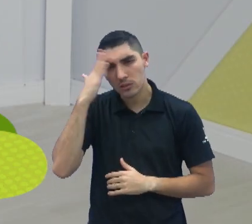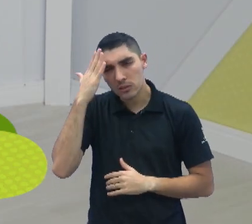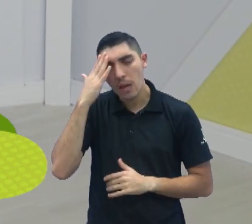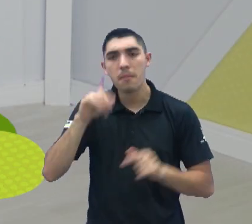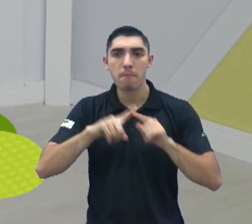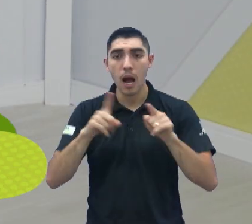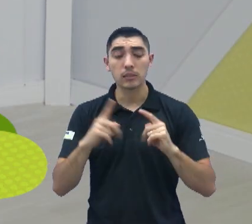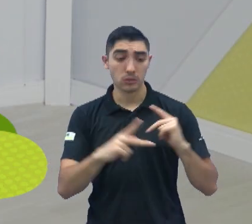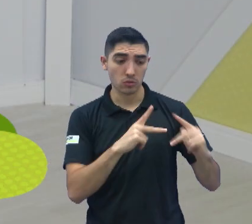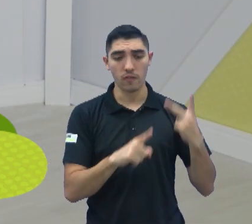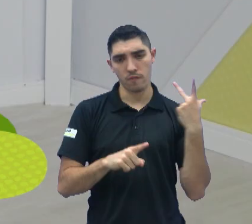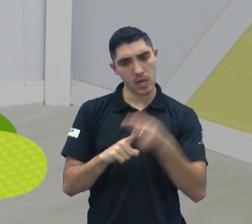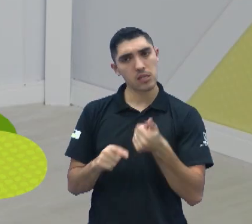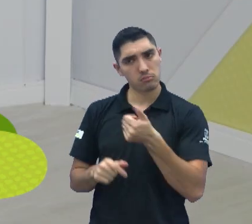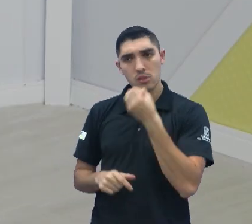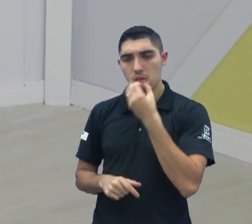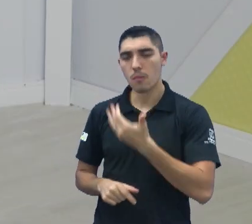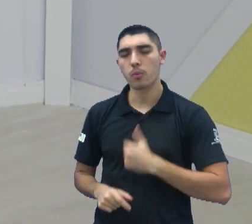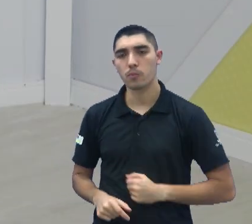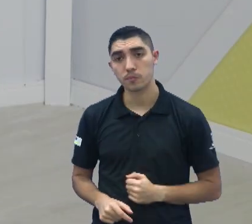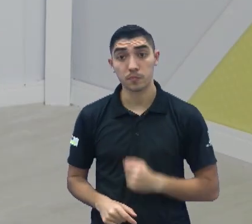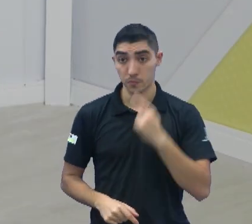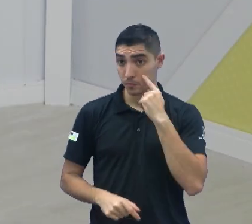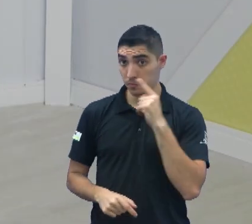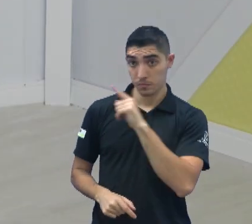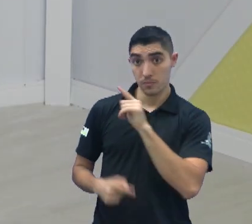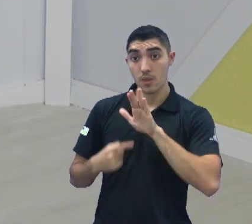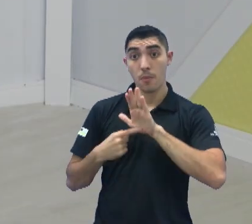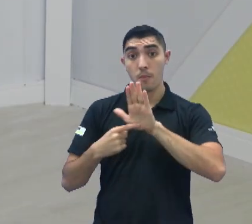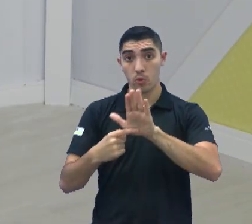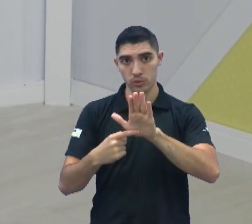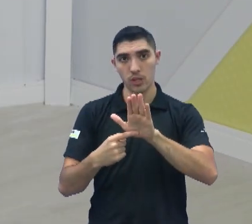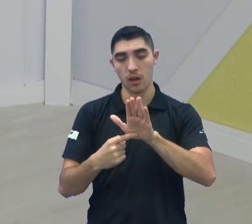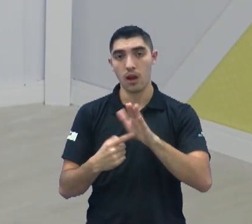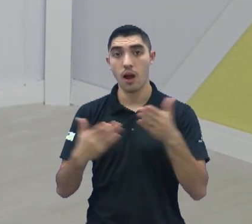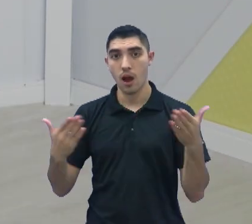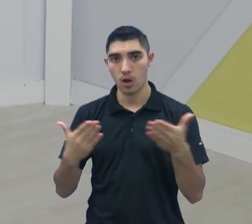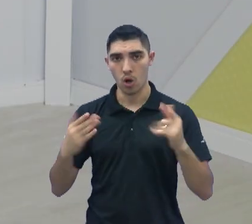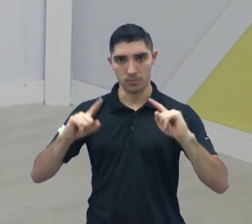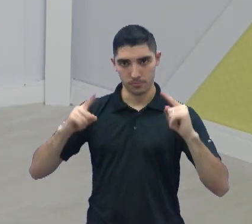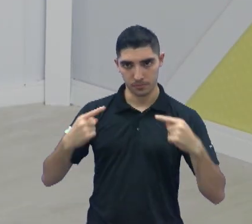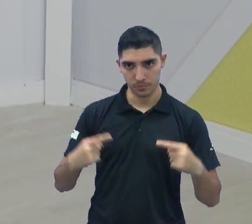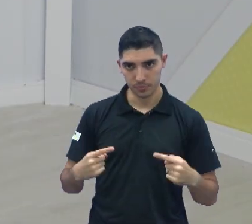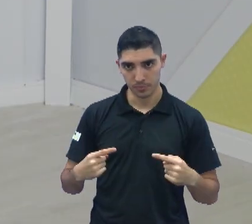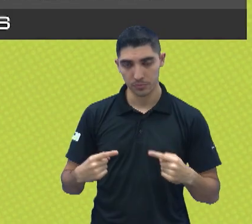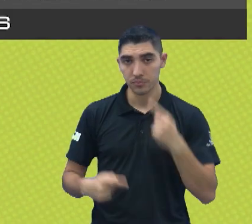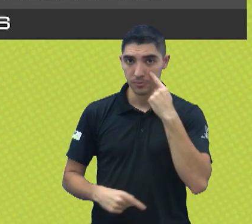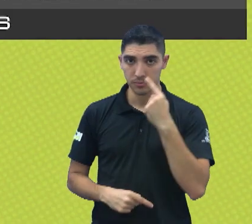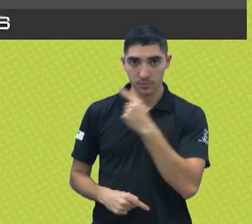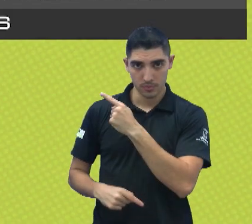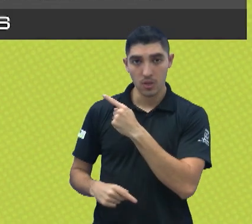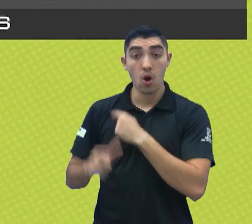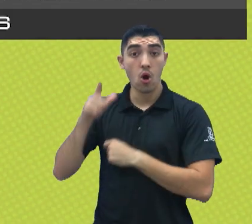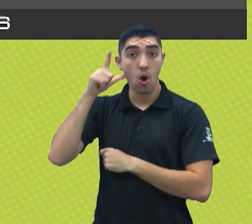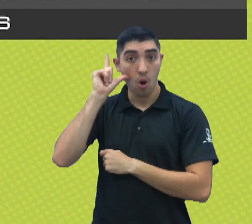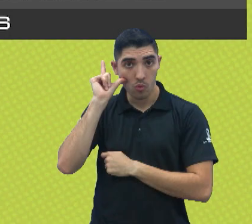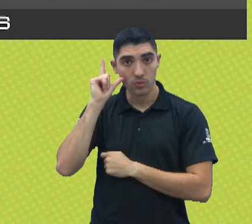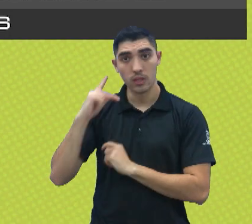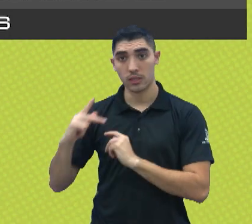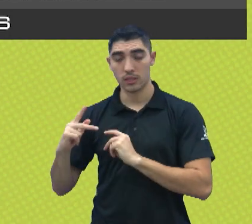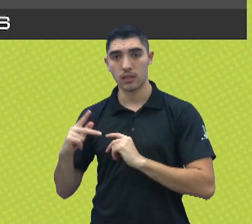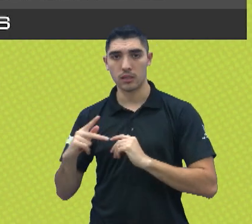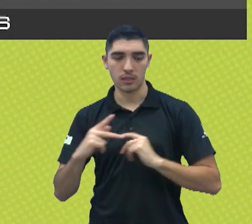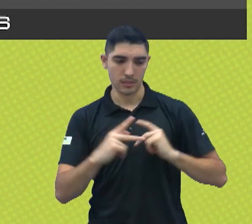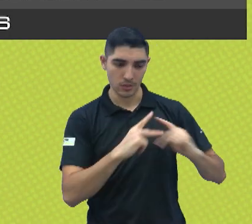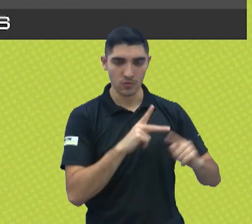de Catanduva. Matheus, coloca pra gente como é que ficou a classificação aos jogos primeiro, tá certo? Ontem, então, o São José